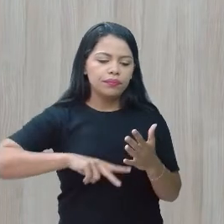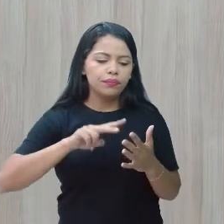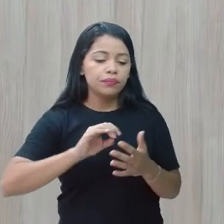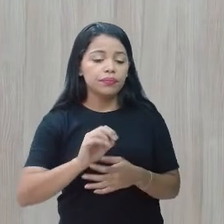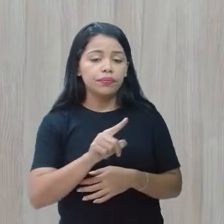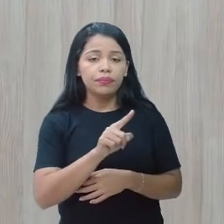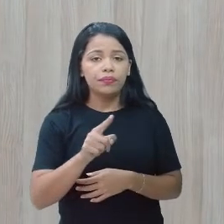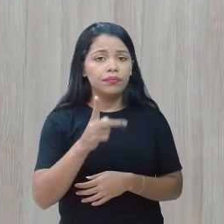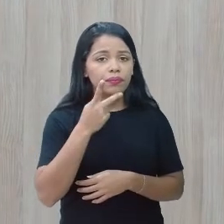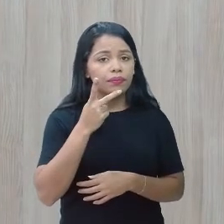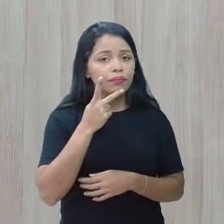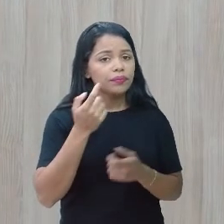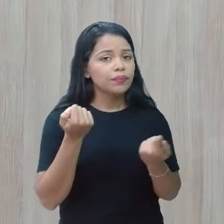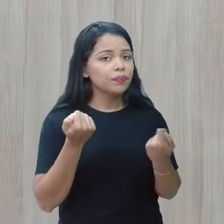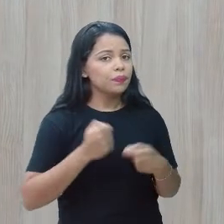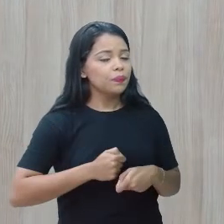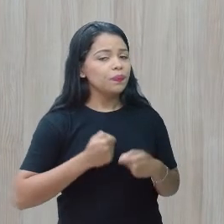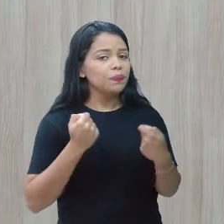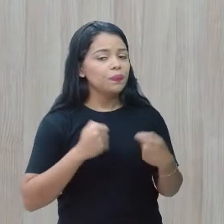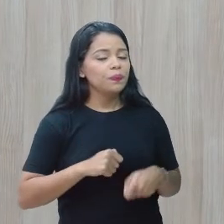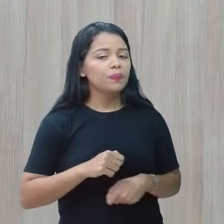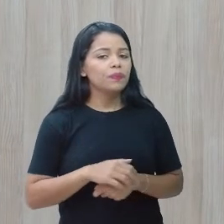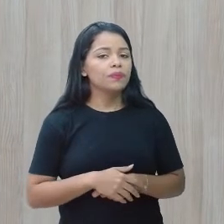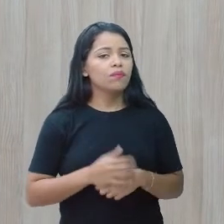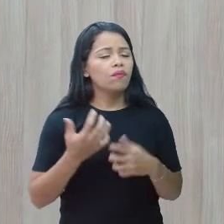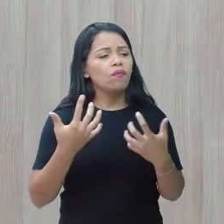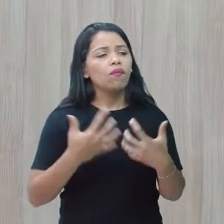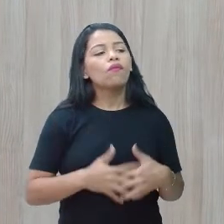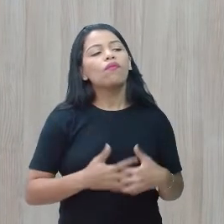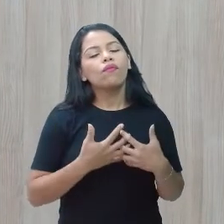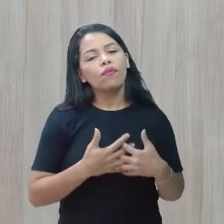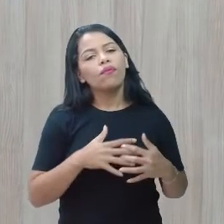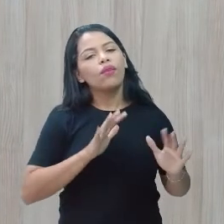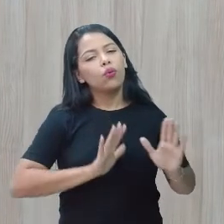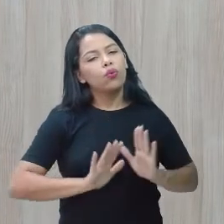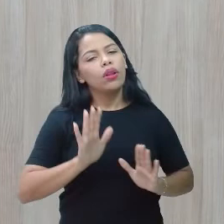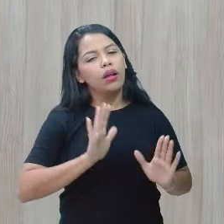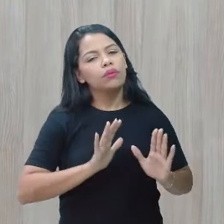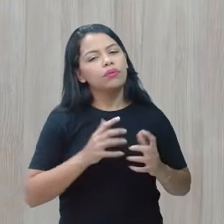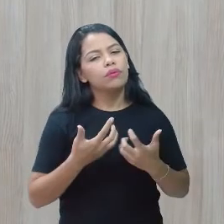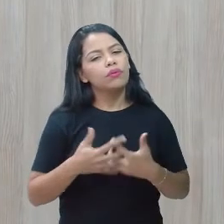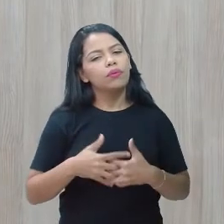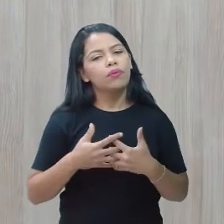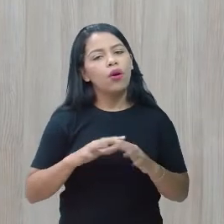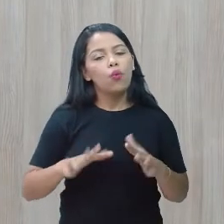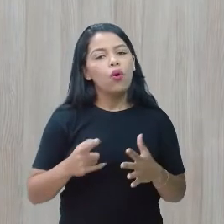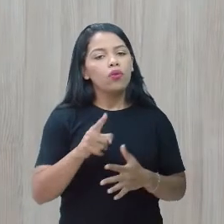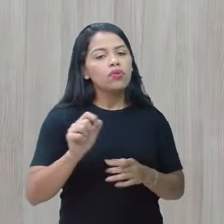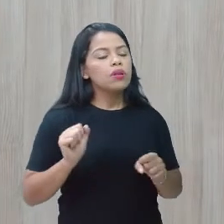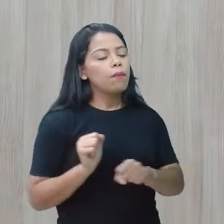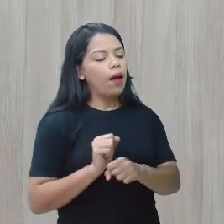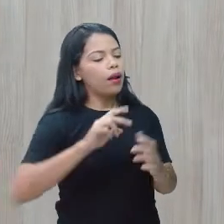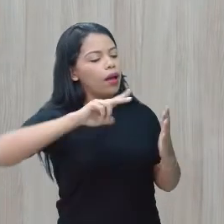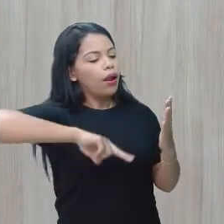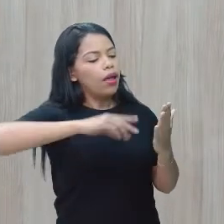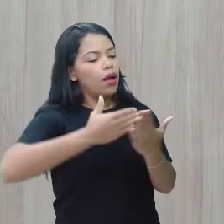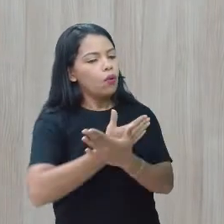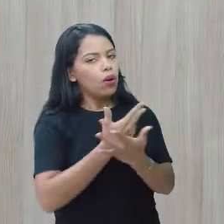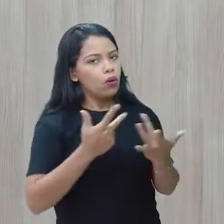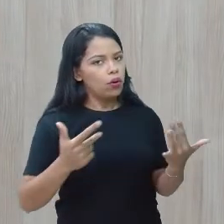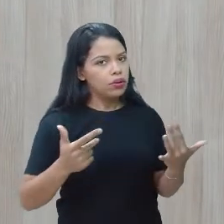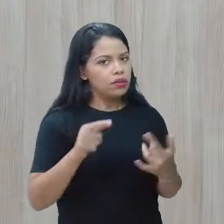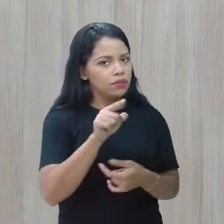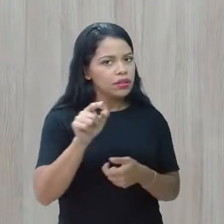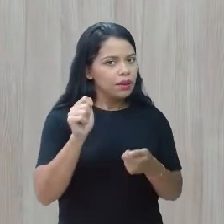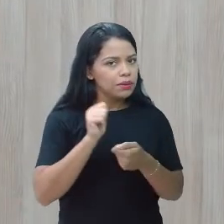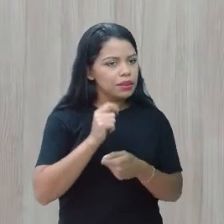fala, deve ser refletido. Quando você para e lê algo, você deve pensar no